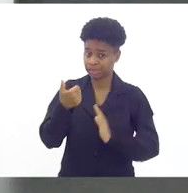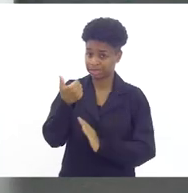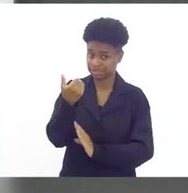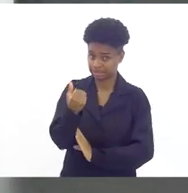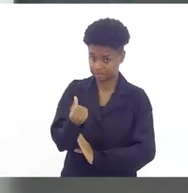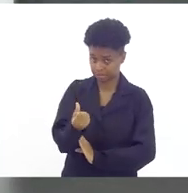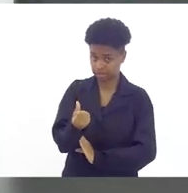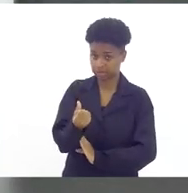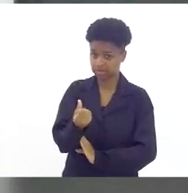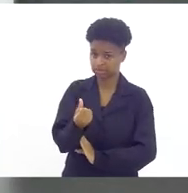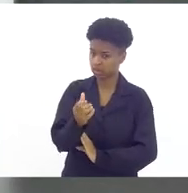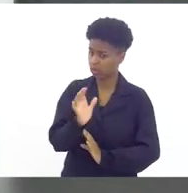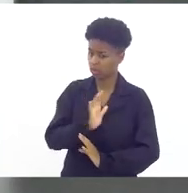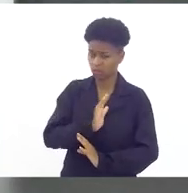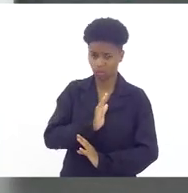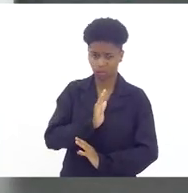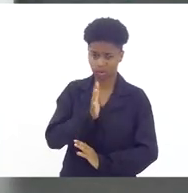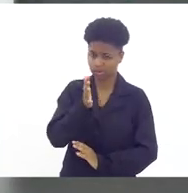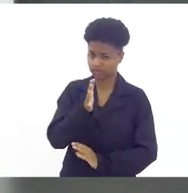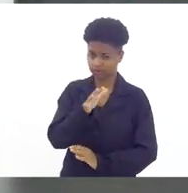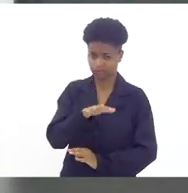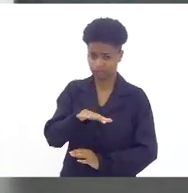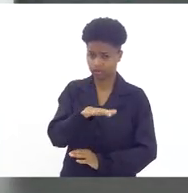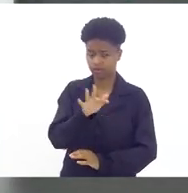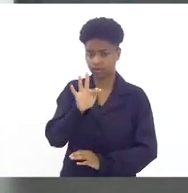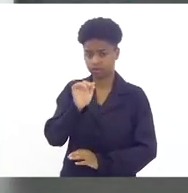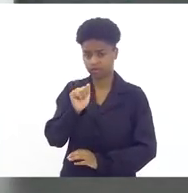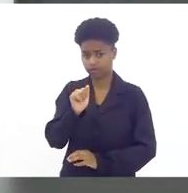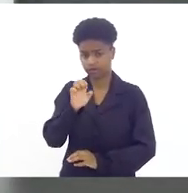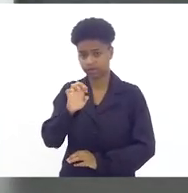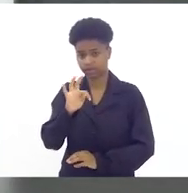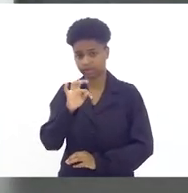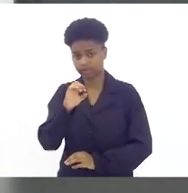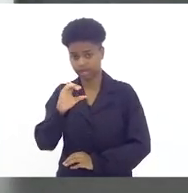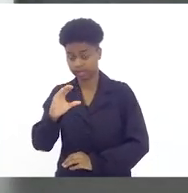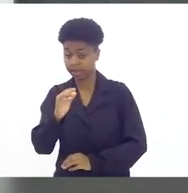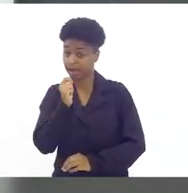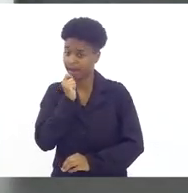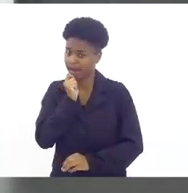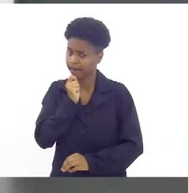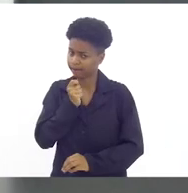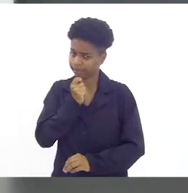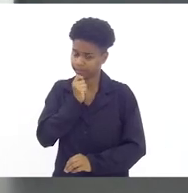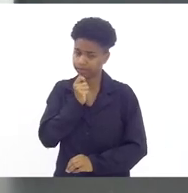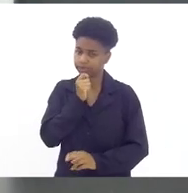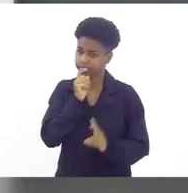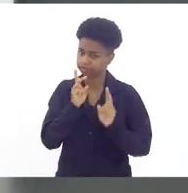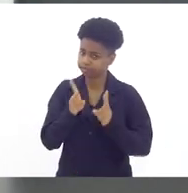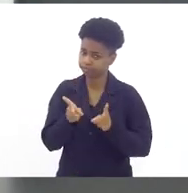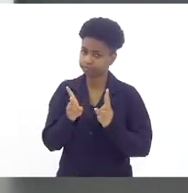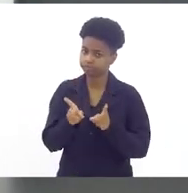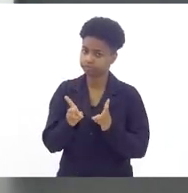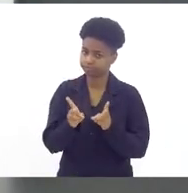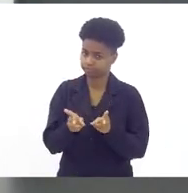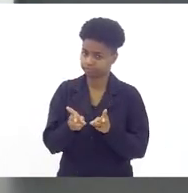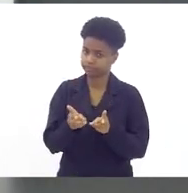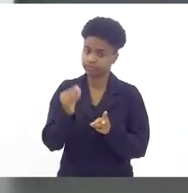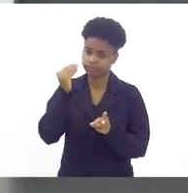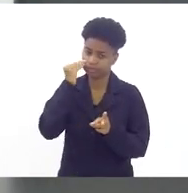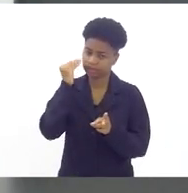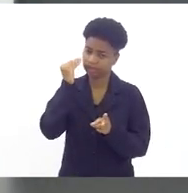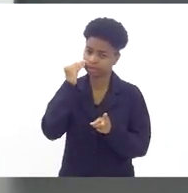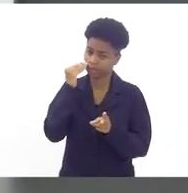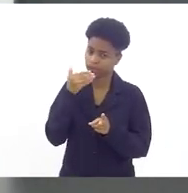que foi terrível para FAETEC ainda estamos ainda nos